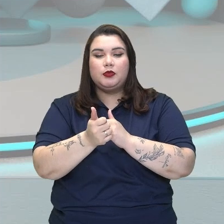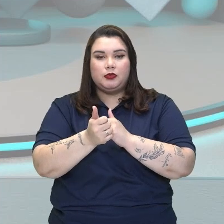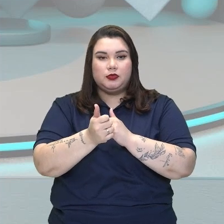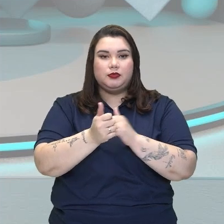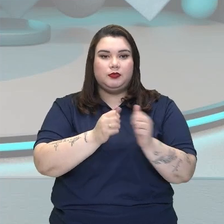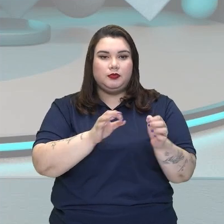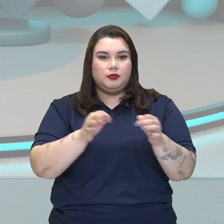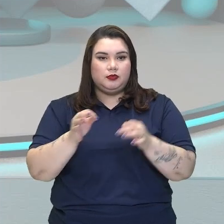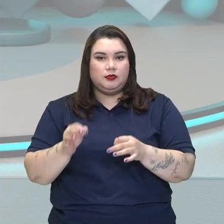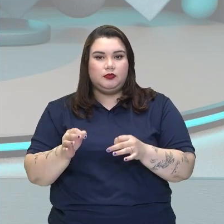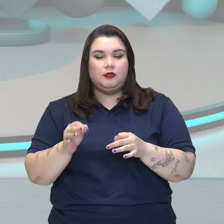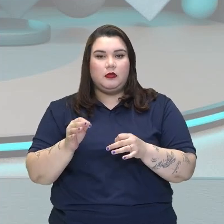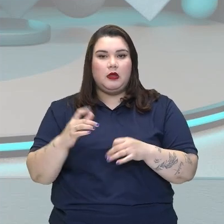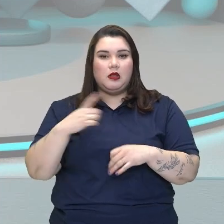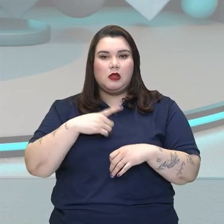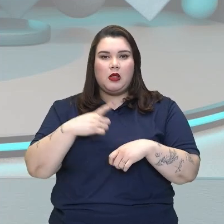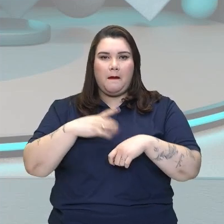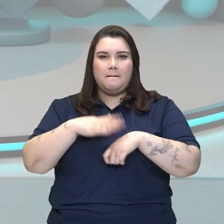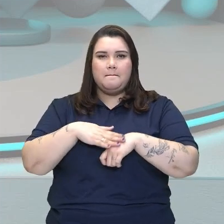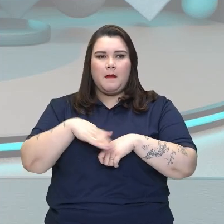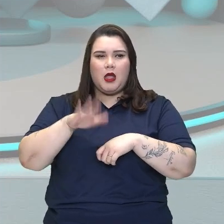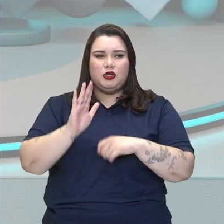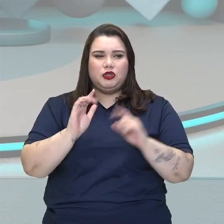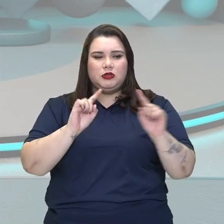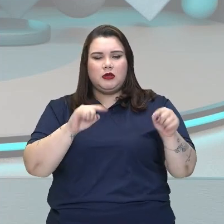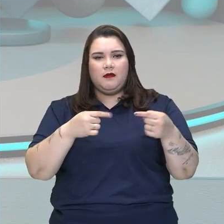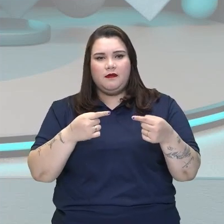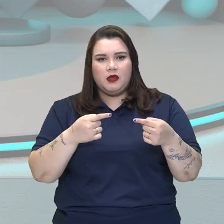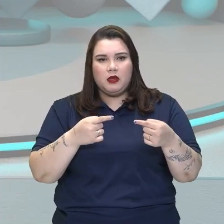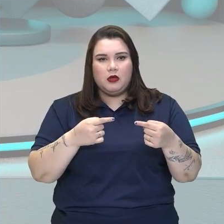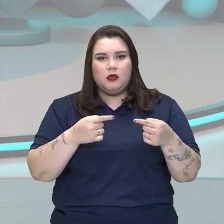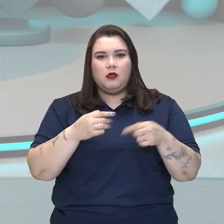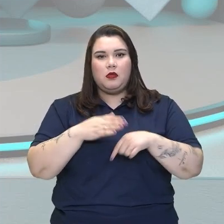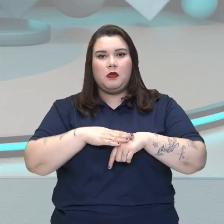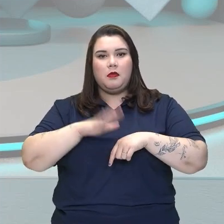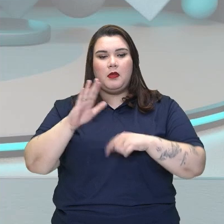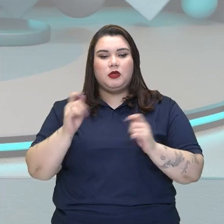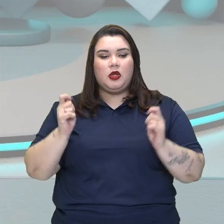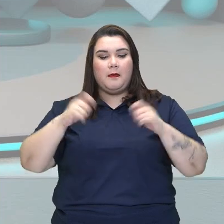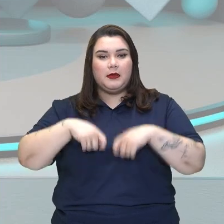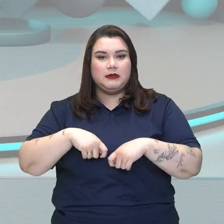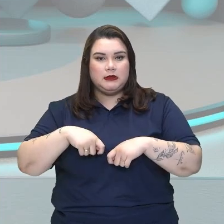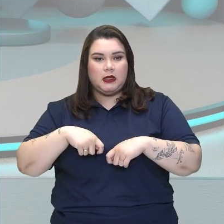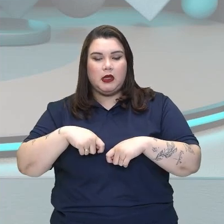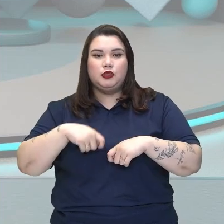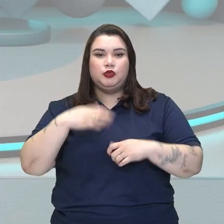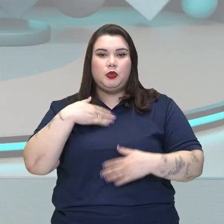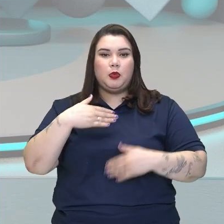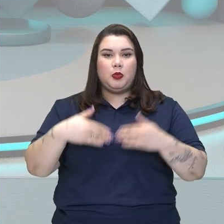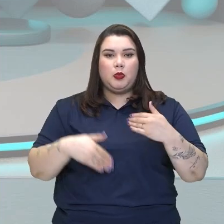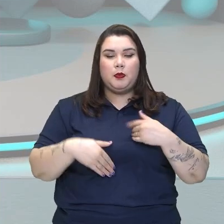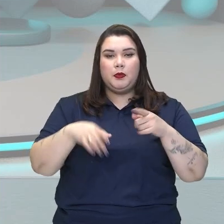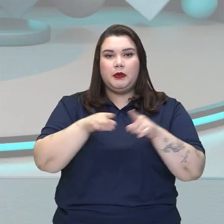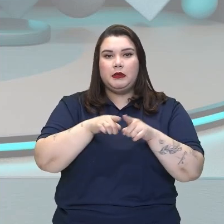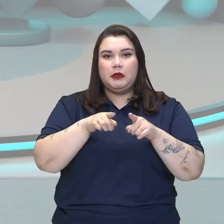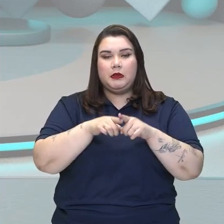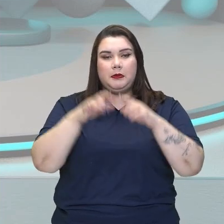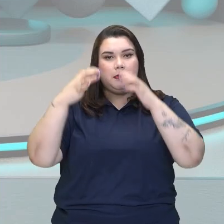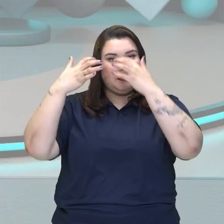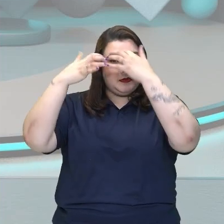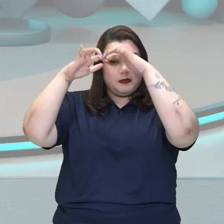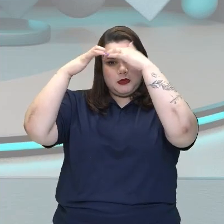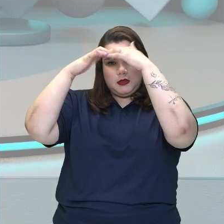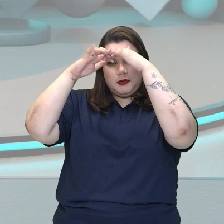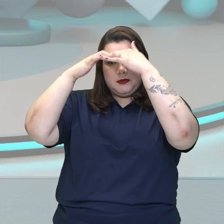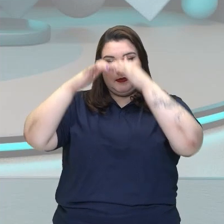Com percursos mais desafiadores, que demandam maior o quê? Preparo físico e mental, né? Pela imagem aí você já